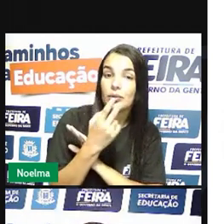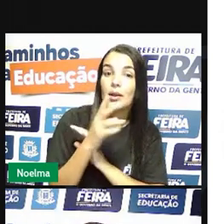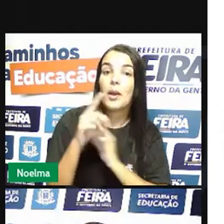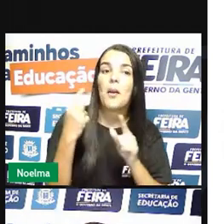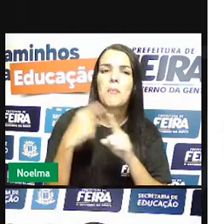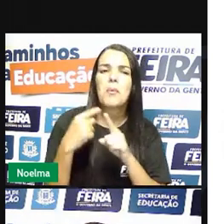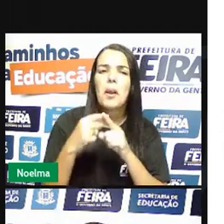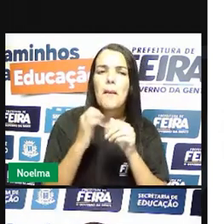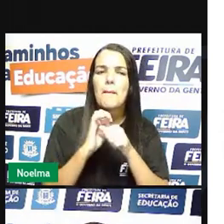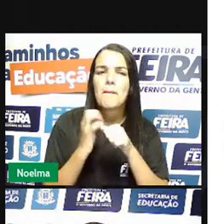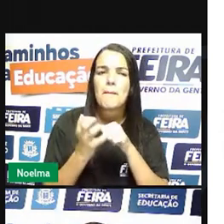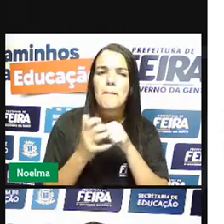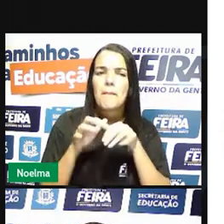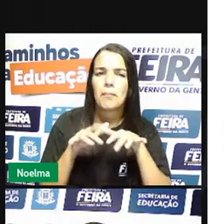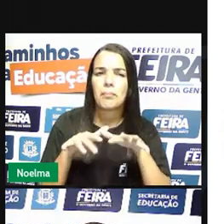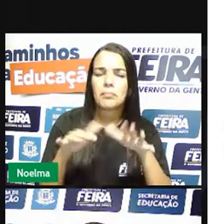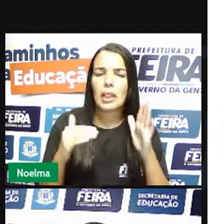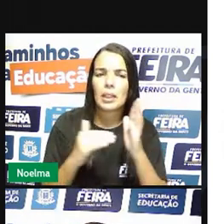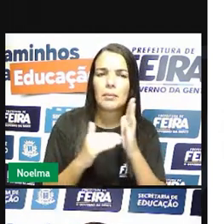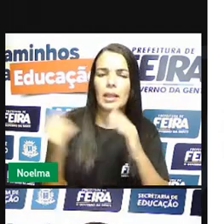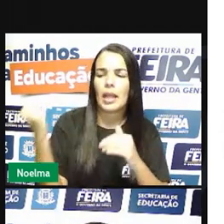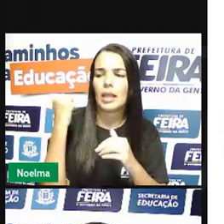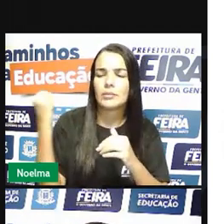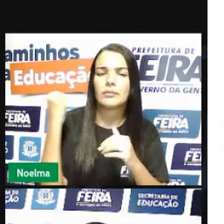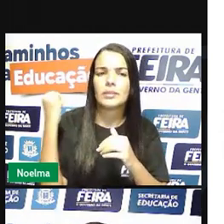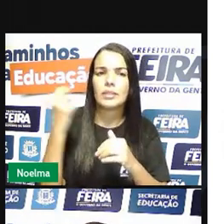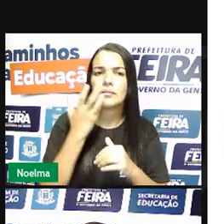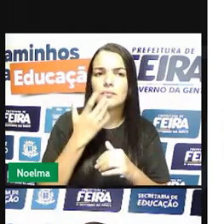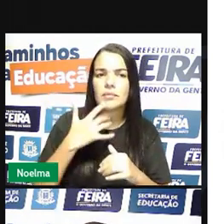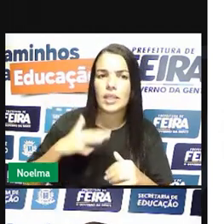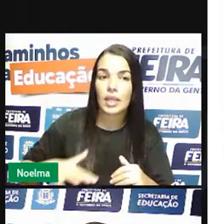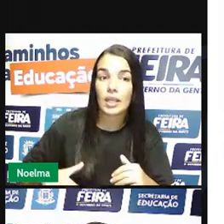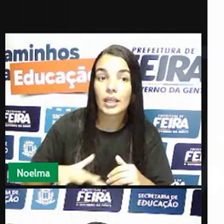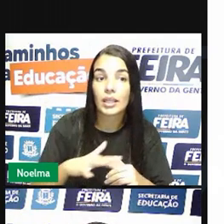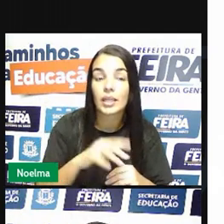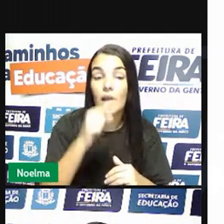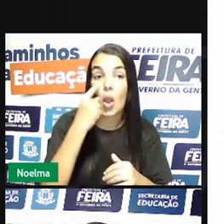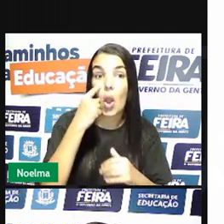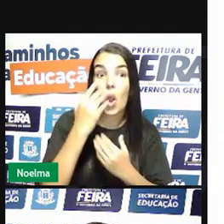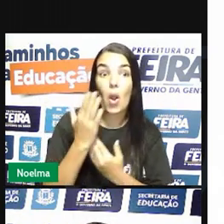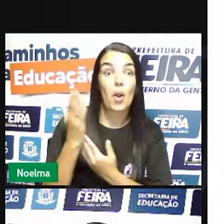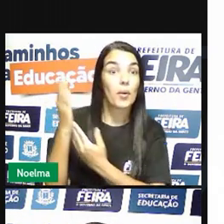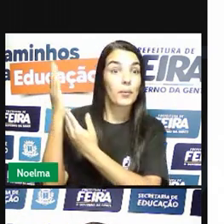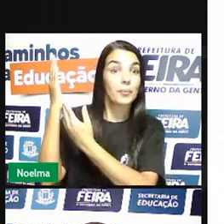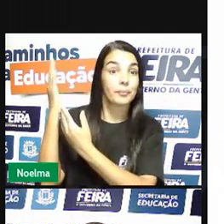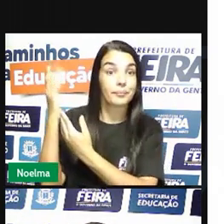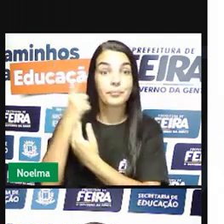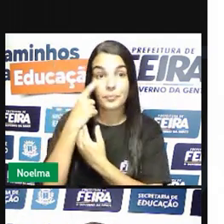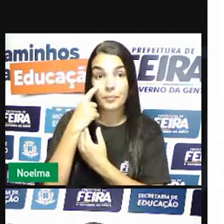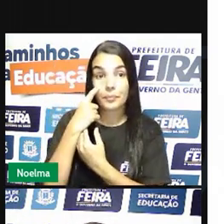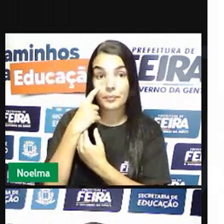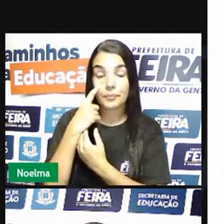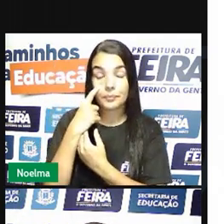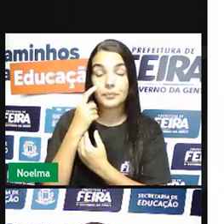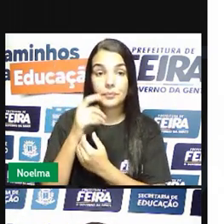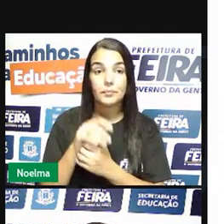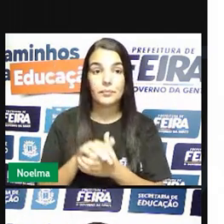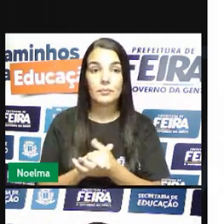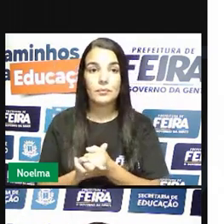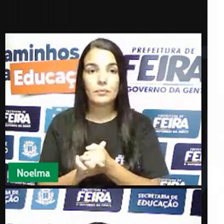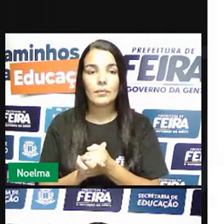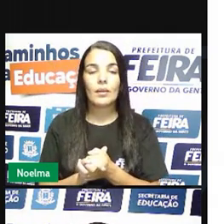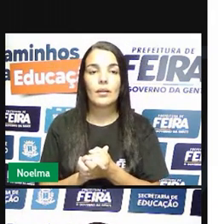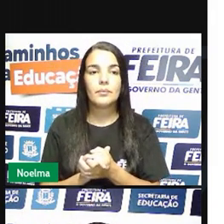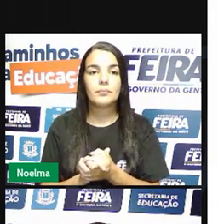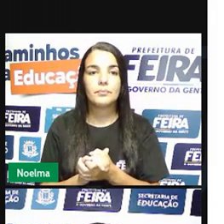que a pandemia tem limitado as atividades físicas das crianças? A resposta é o nosso primeiro argumento aí, o primeiro parágrafo